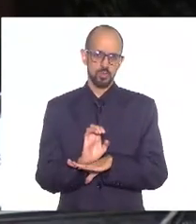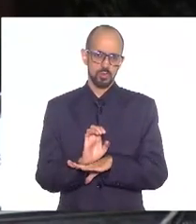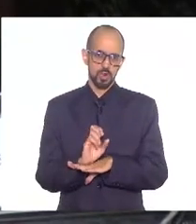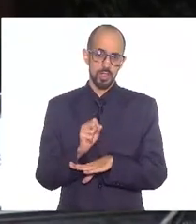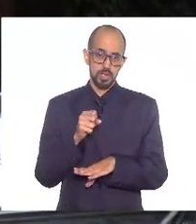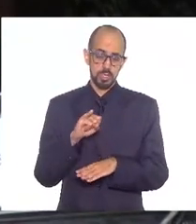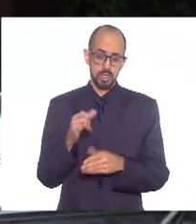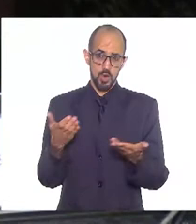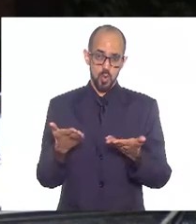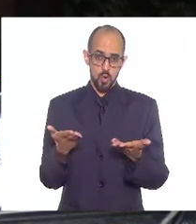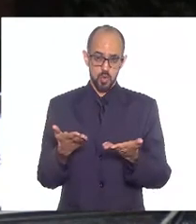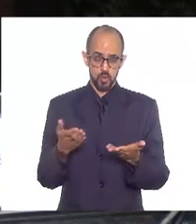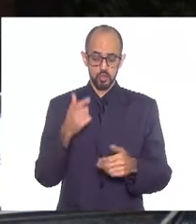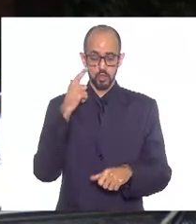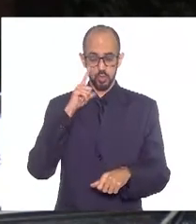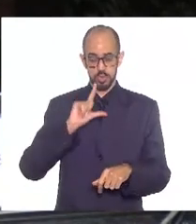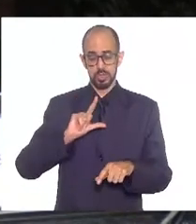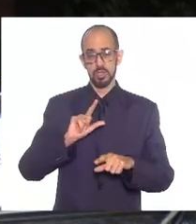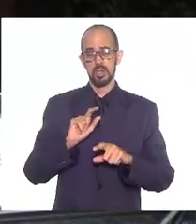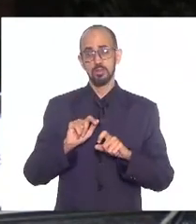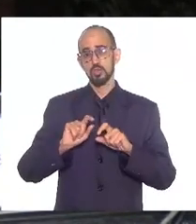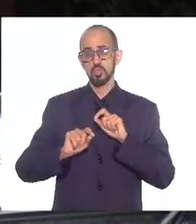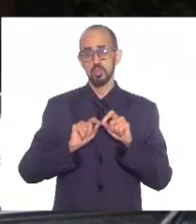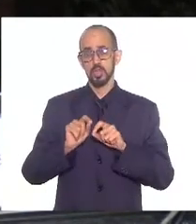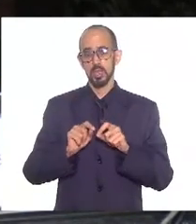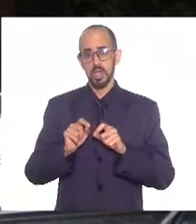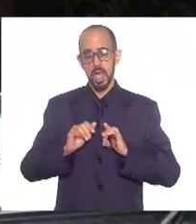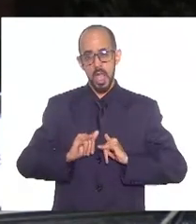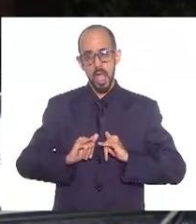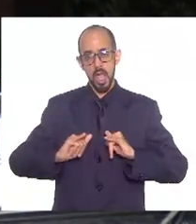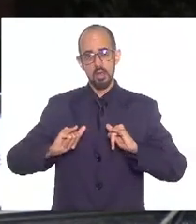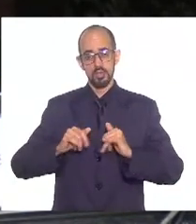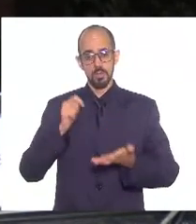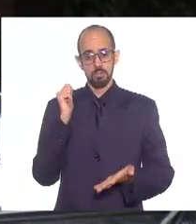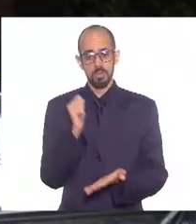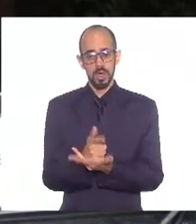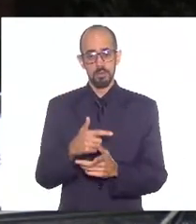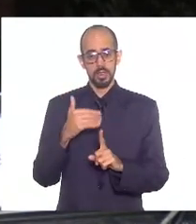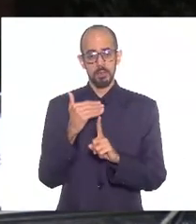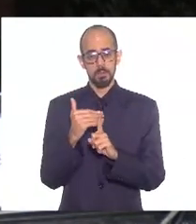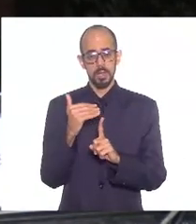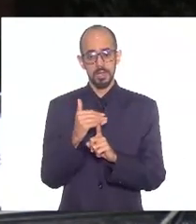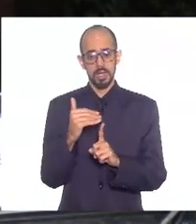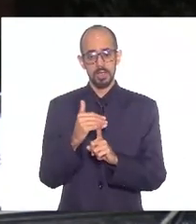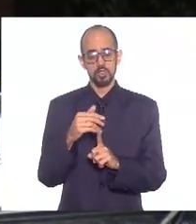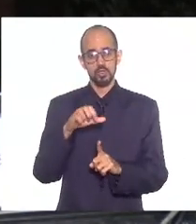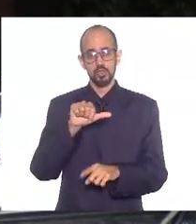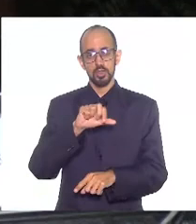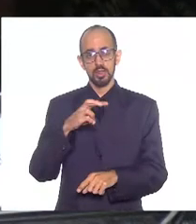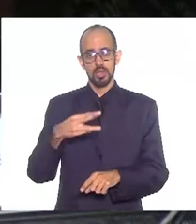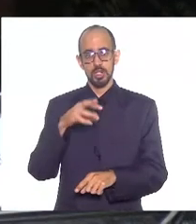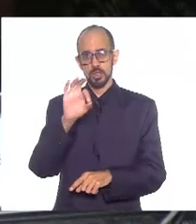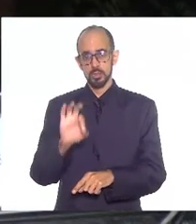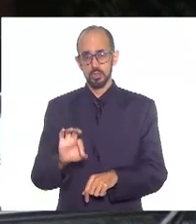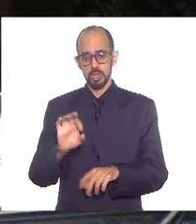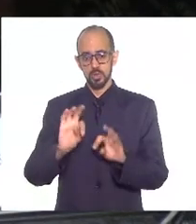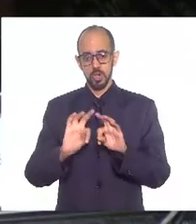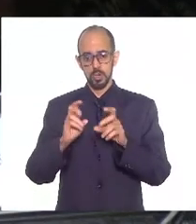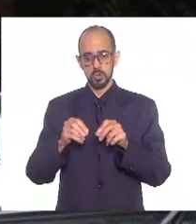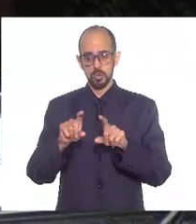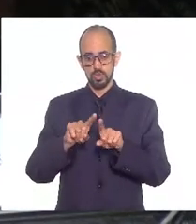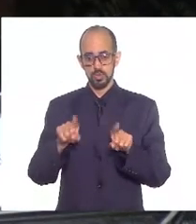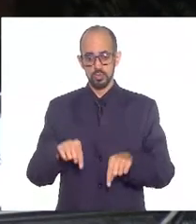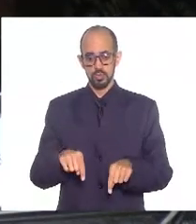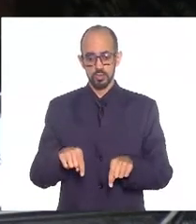hoje conseguimos anunciar o pagamento da metade do 13º a todos os